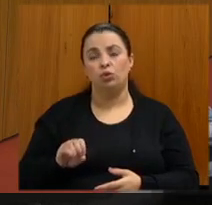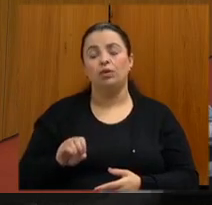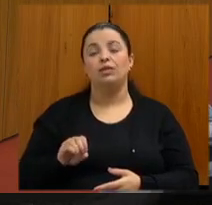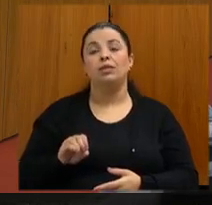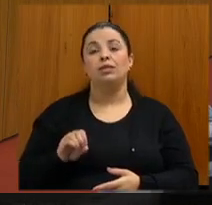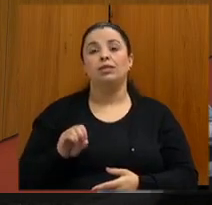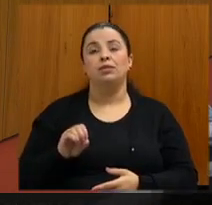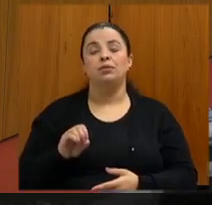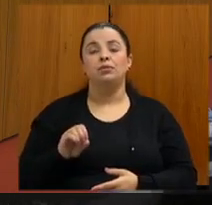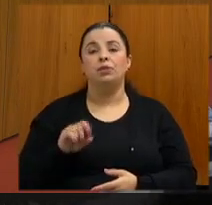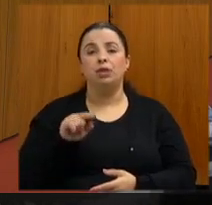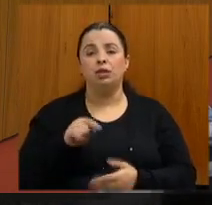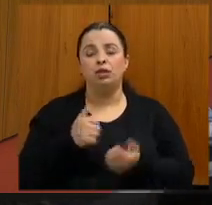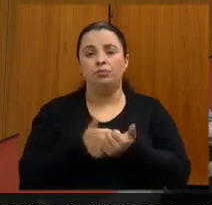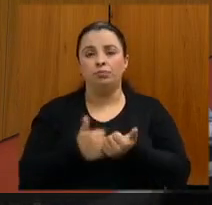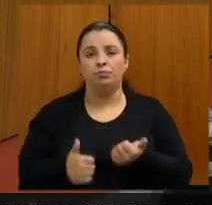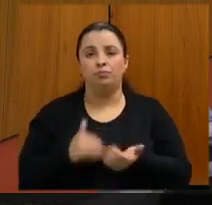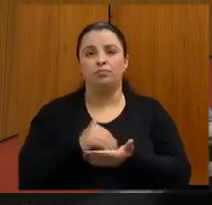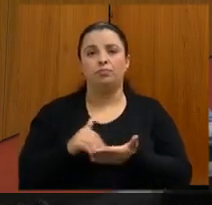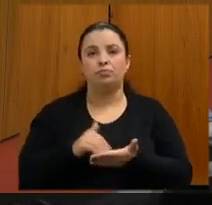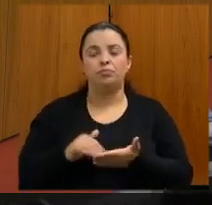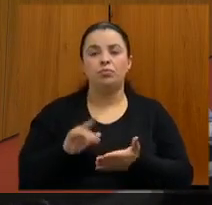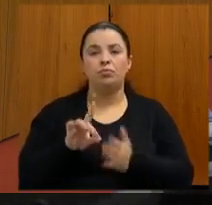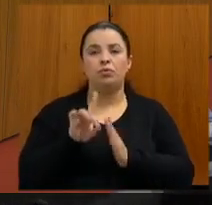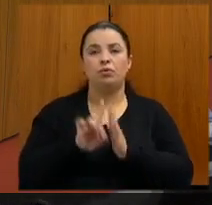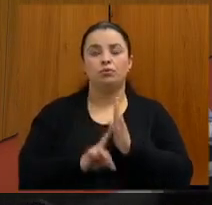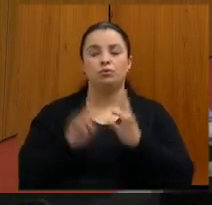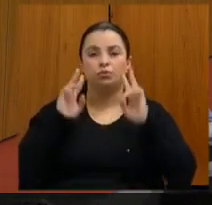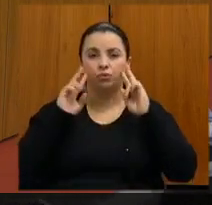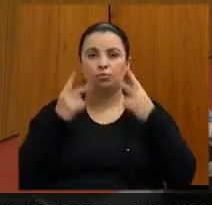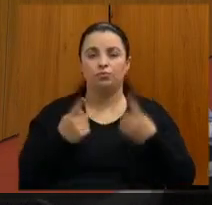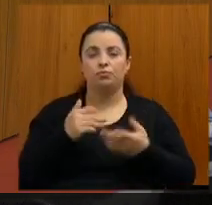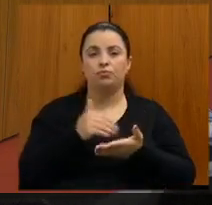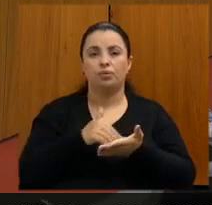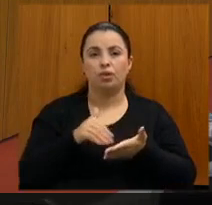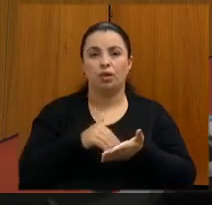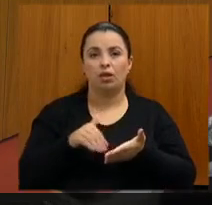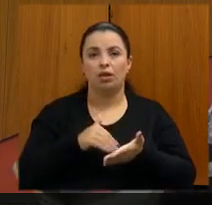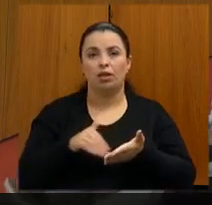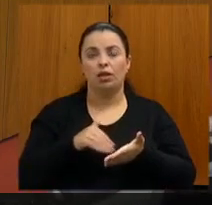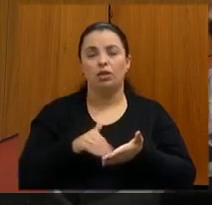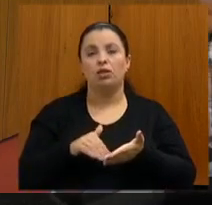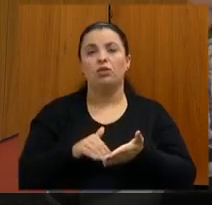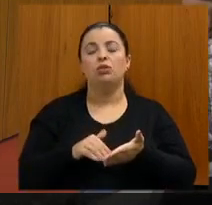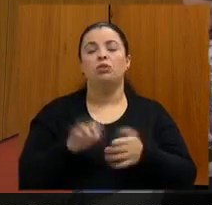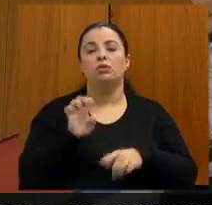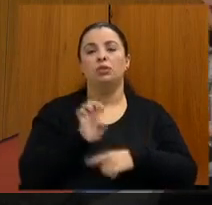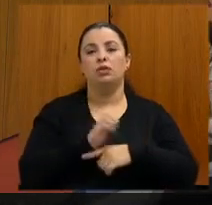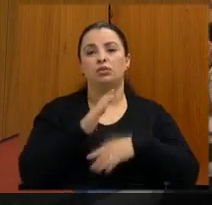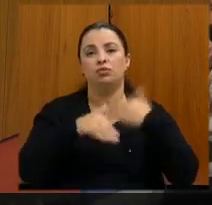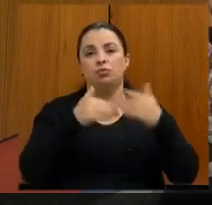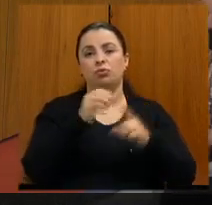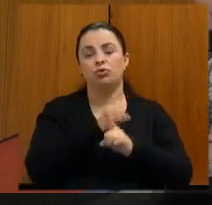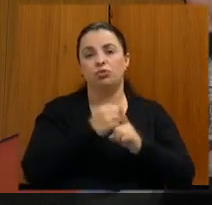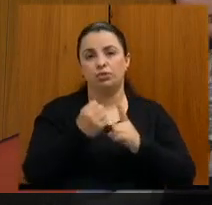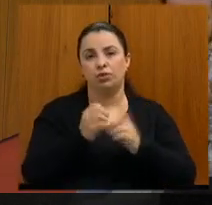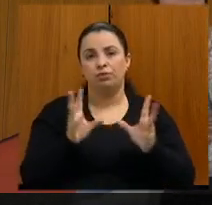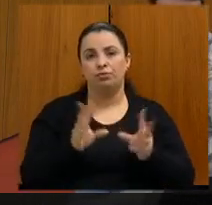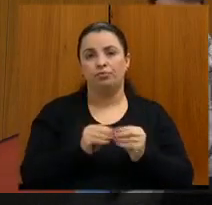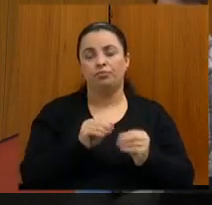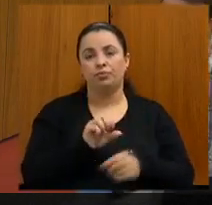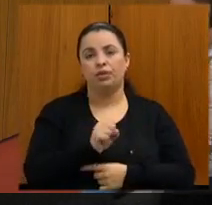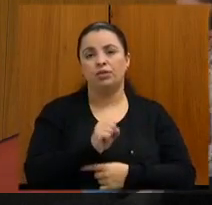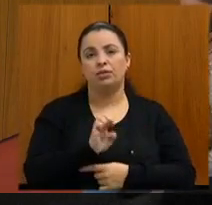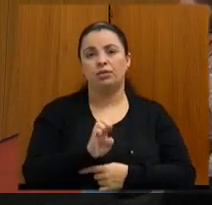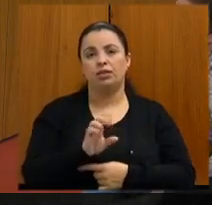ele é subsecretário de Direitos Humanos da Secretaria de Estado de Desenvolvimento Social sedese e depois a coordenadora da